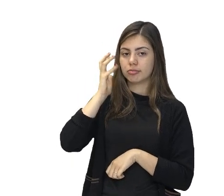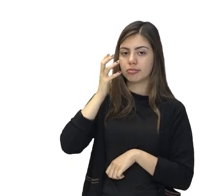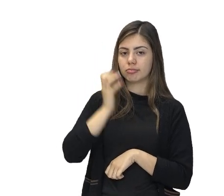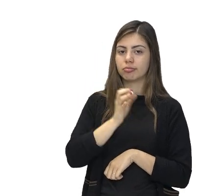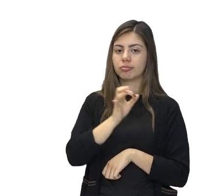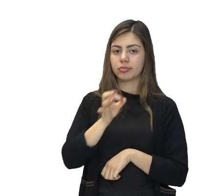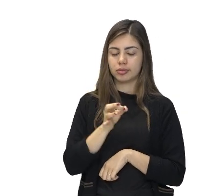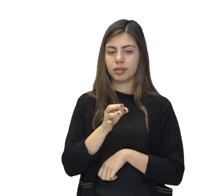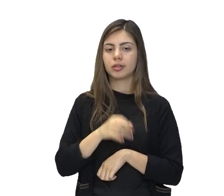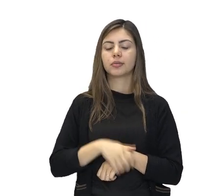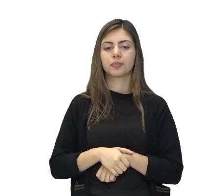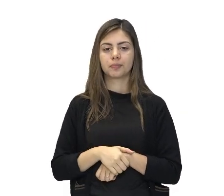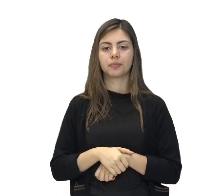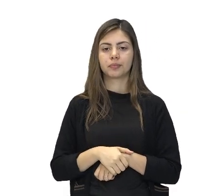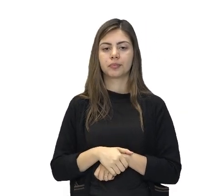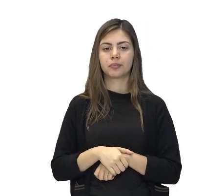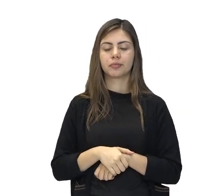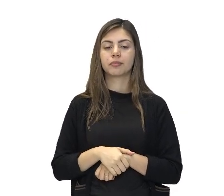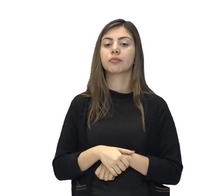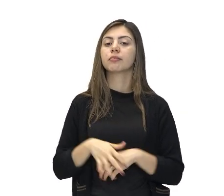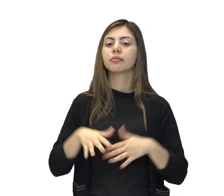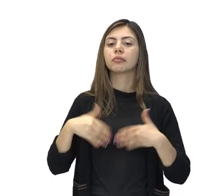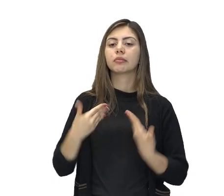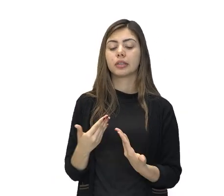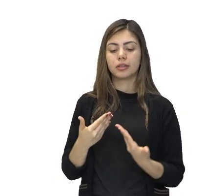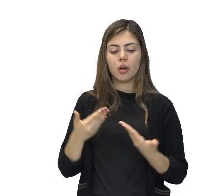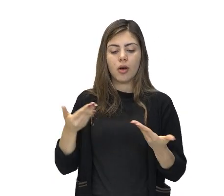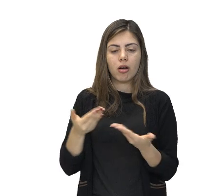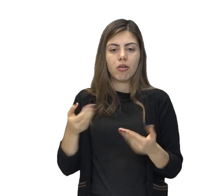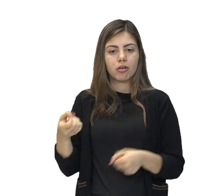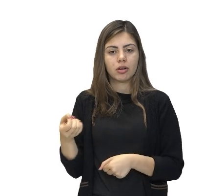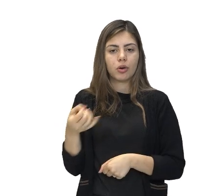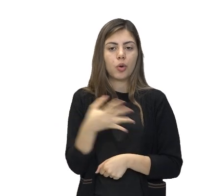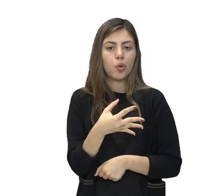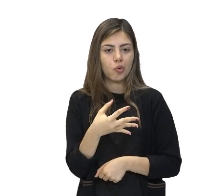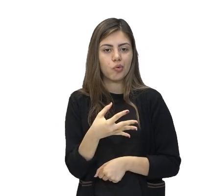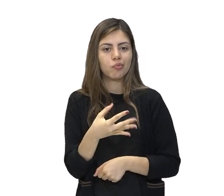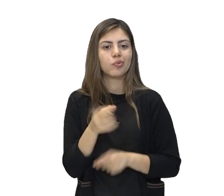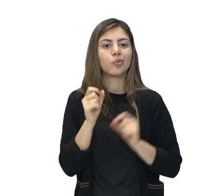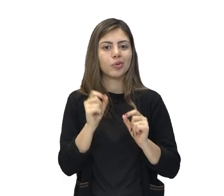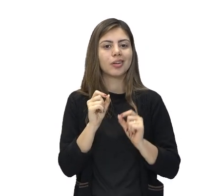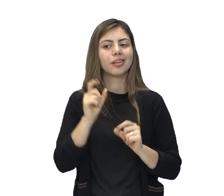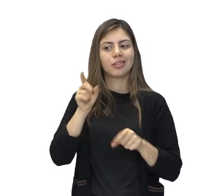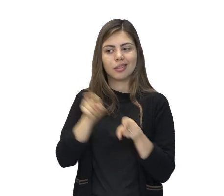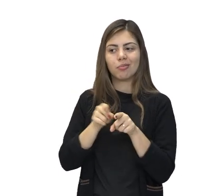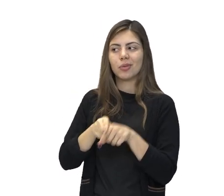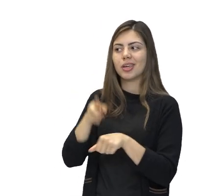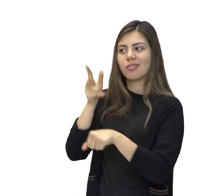de áudio, vamos colocar assim, né? E que recentemente eles se popularizaram também na forma do